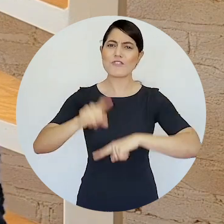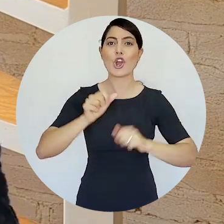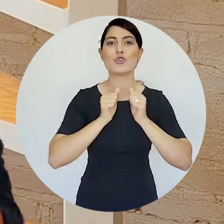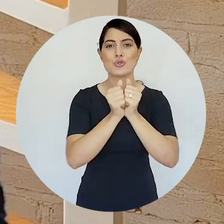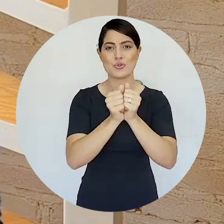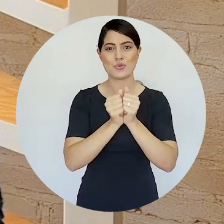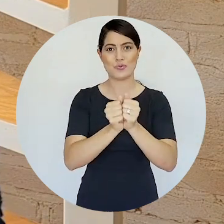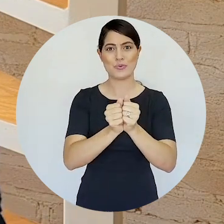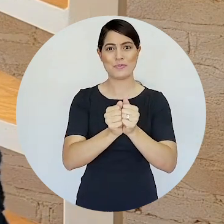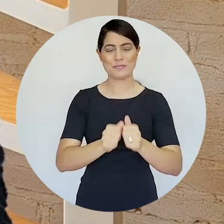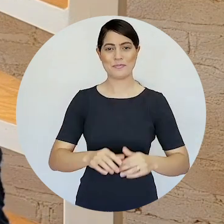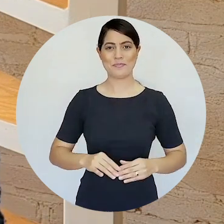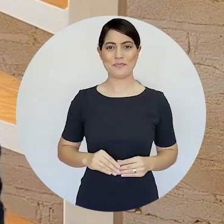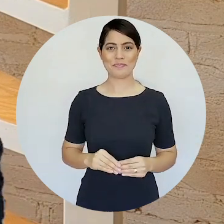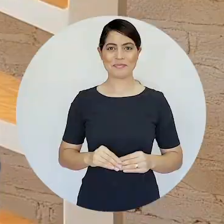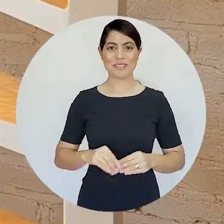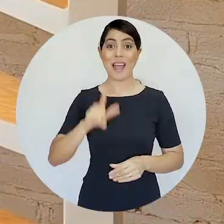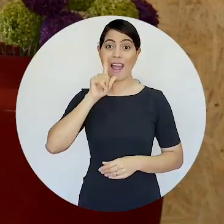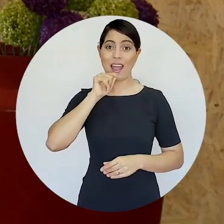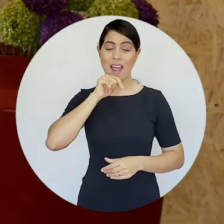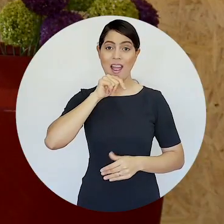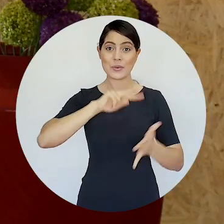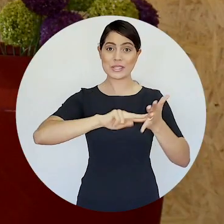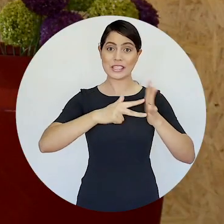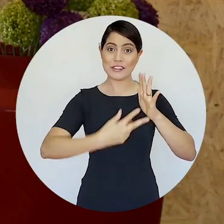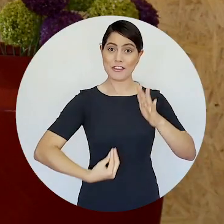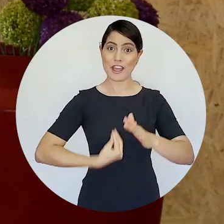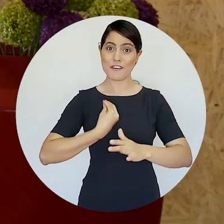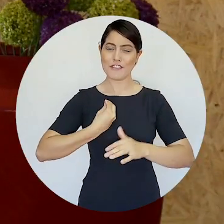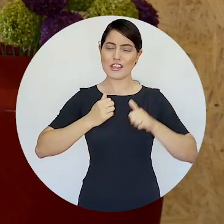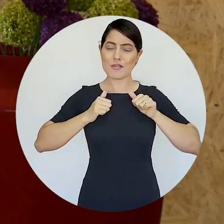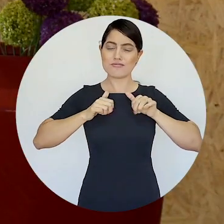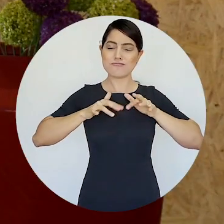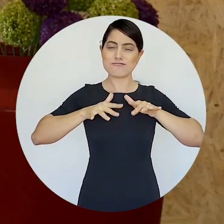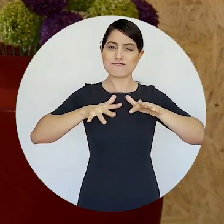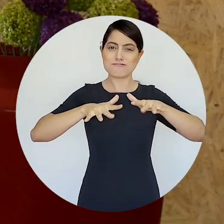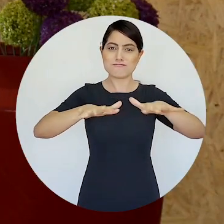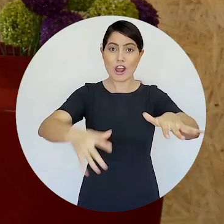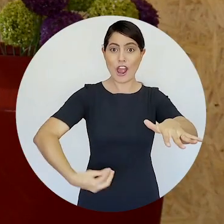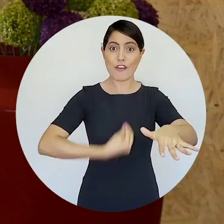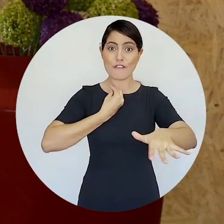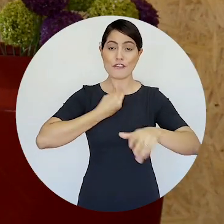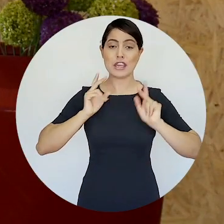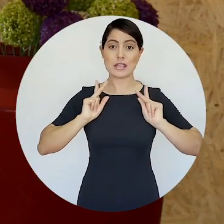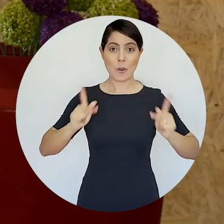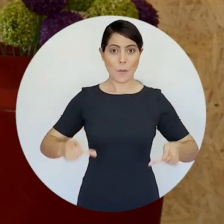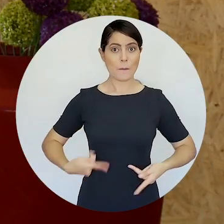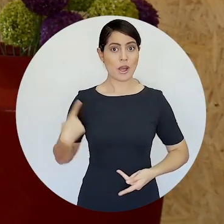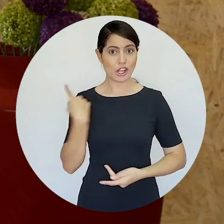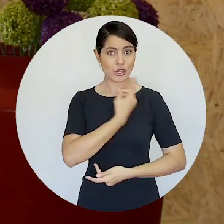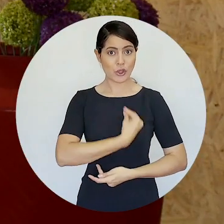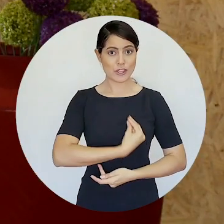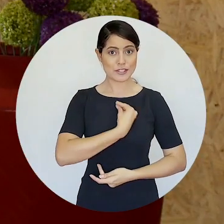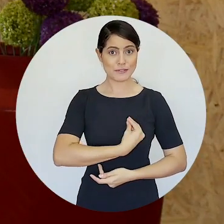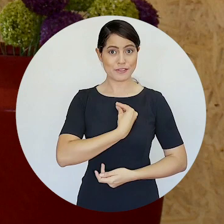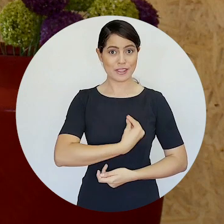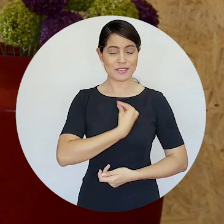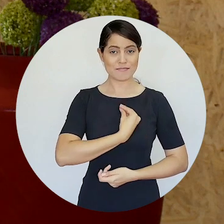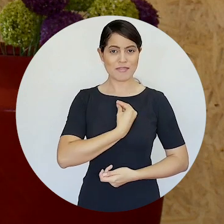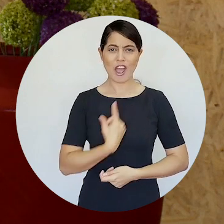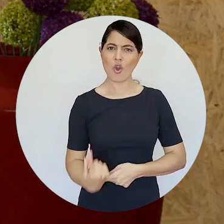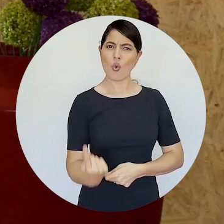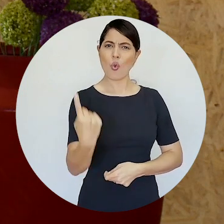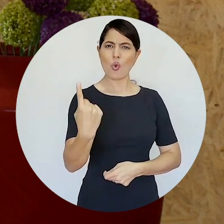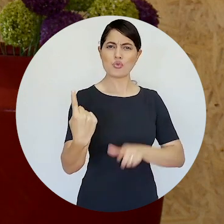pode fazer muito, mas a gente tem que fazer isso juntos. A água é fonte da vida. Nós dependemos dela para sobreviver. Ela